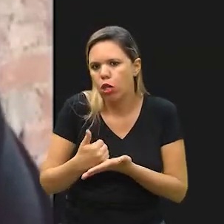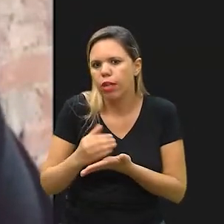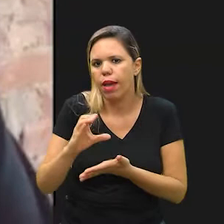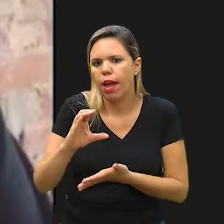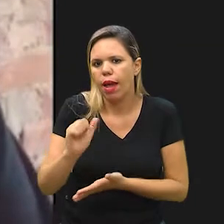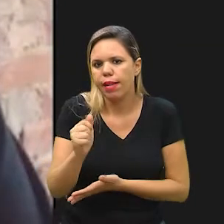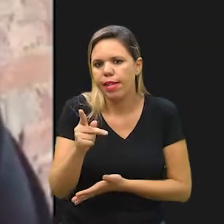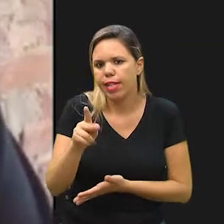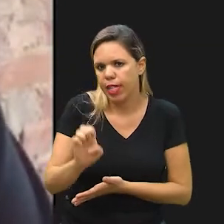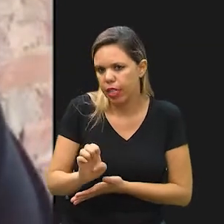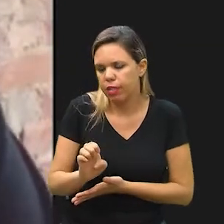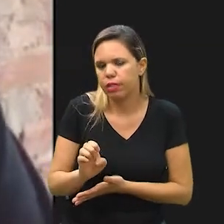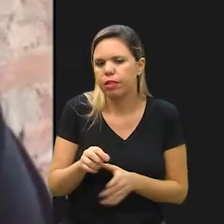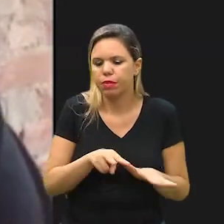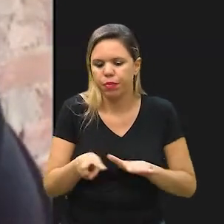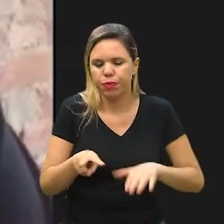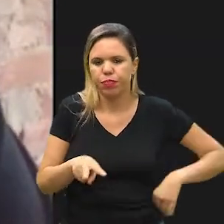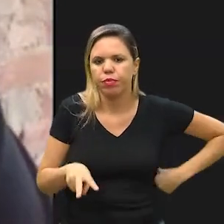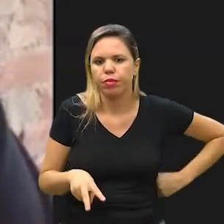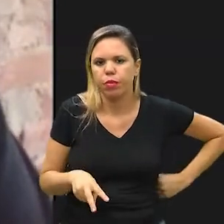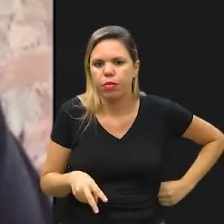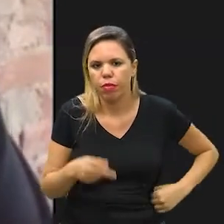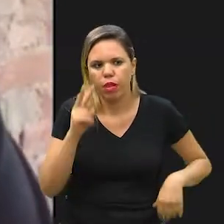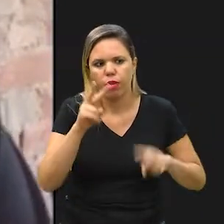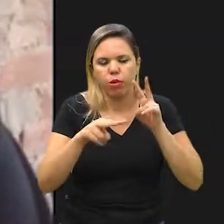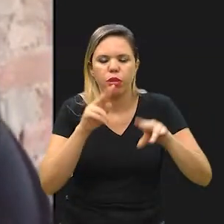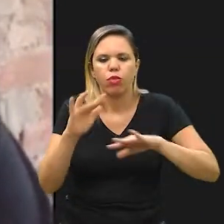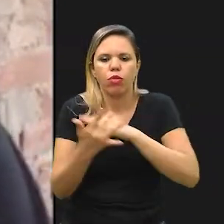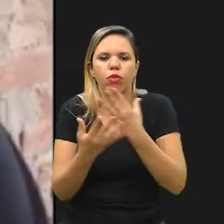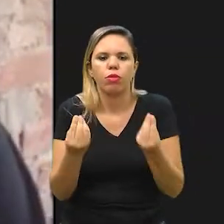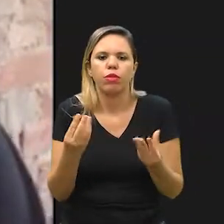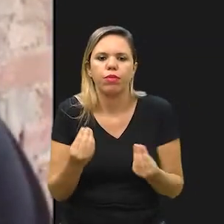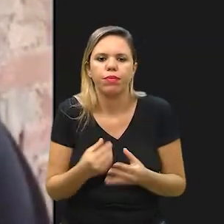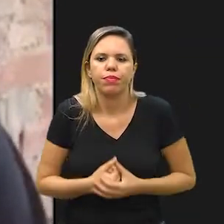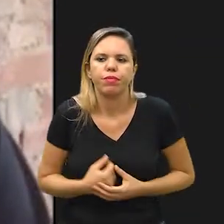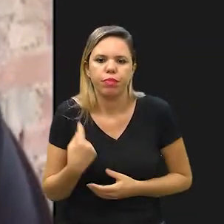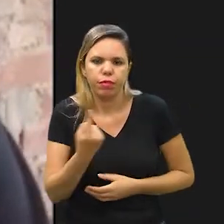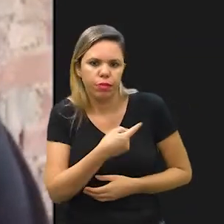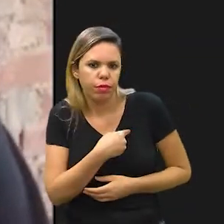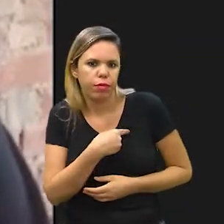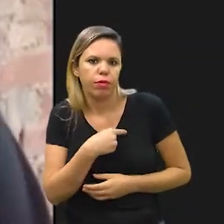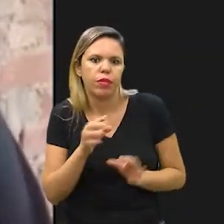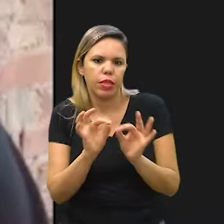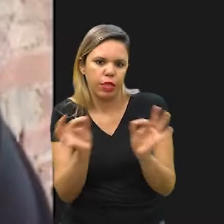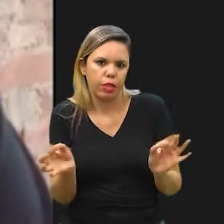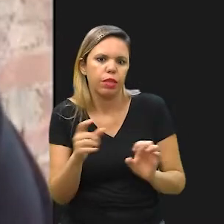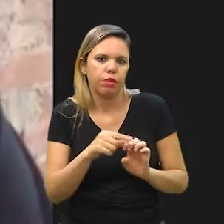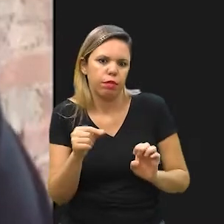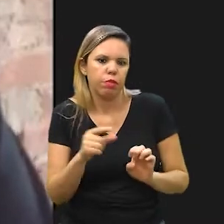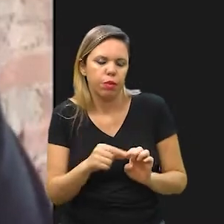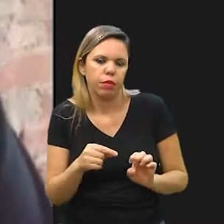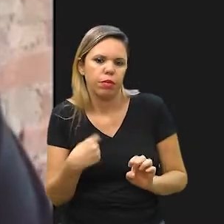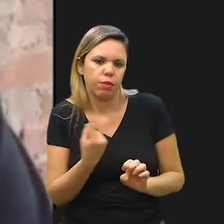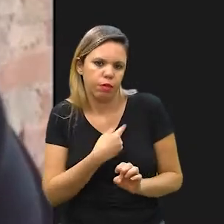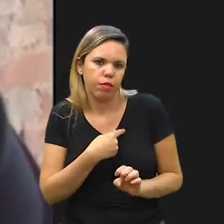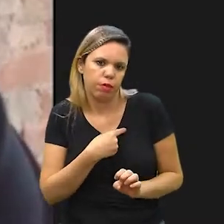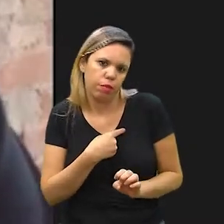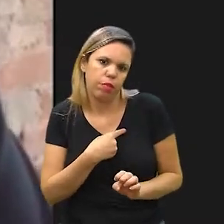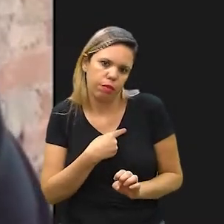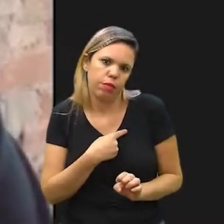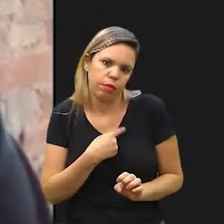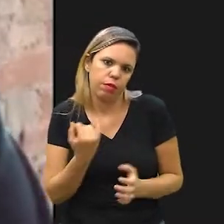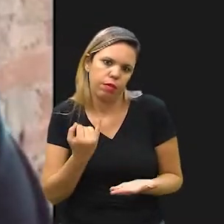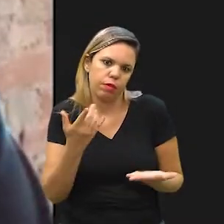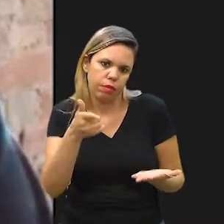muita gente. A gente usa muito rede social, né? Porque para nós que somos pequenos acaba sendo uma mão na roda,